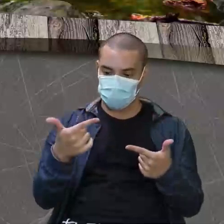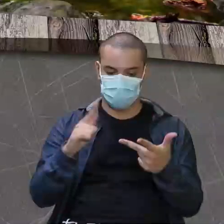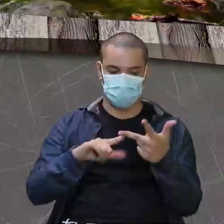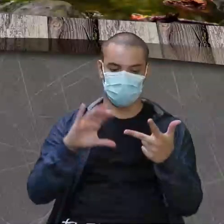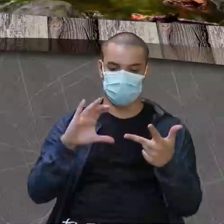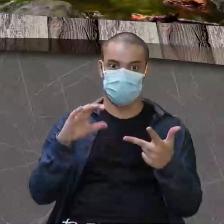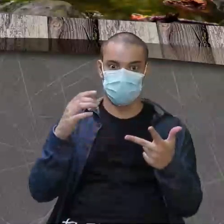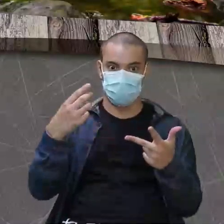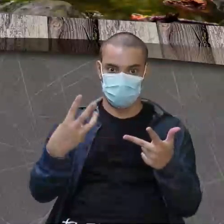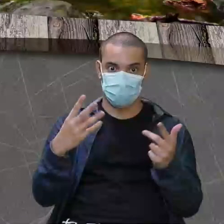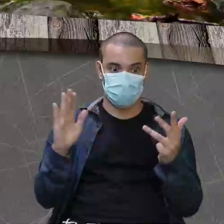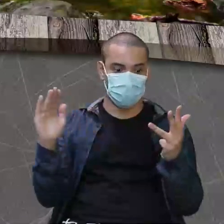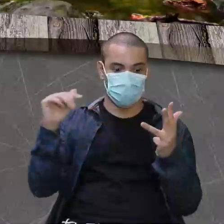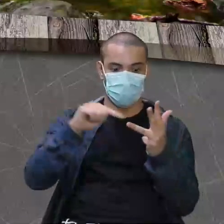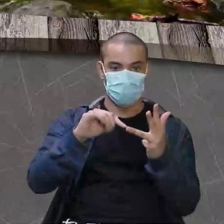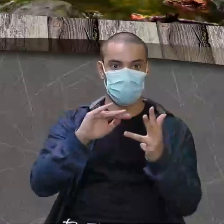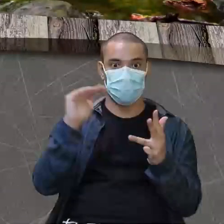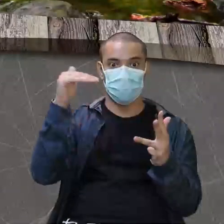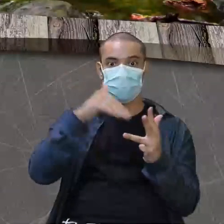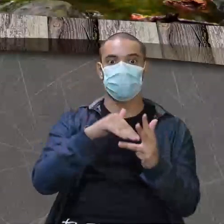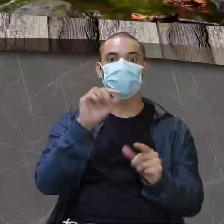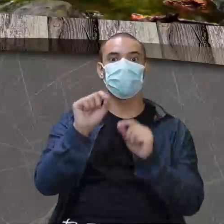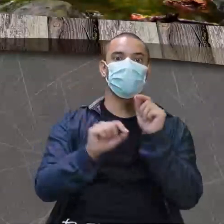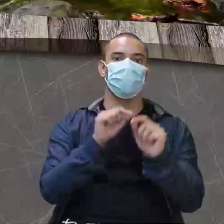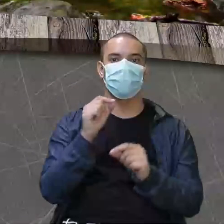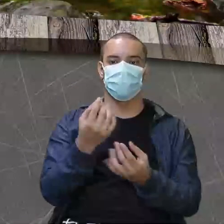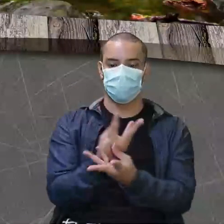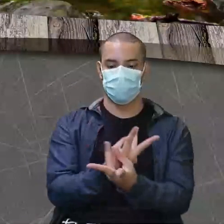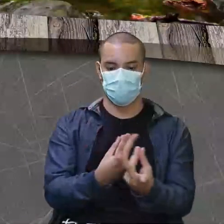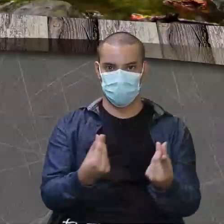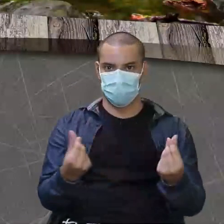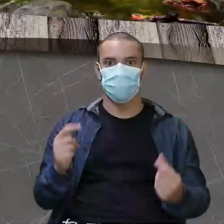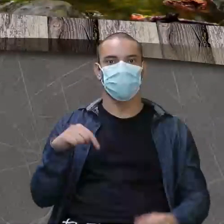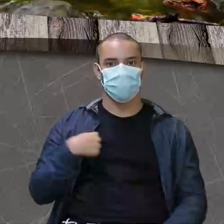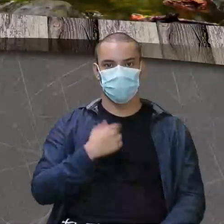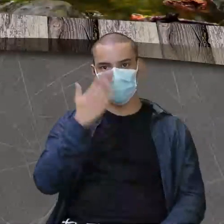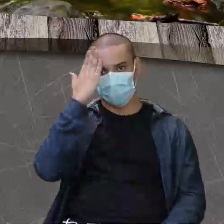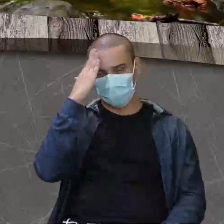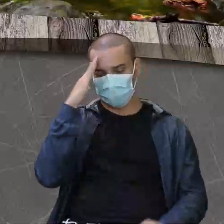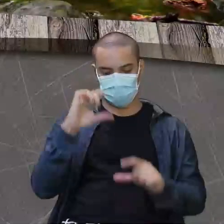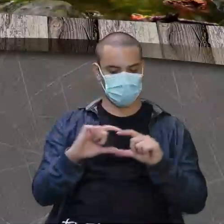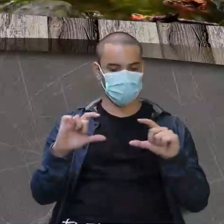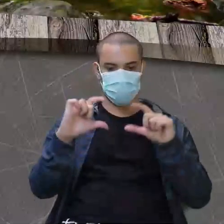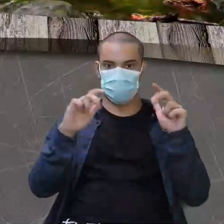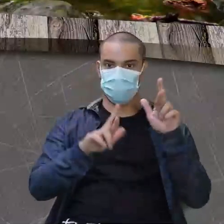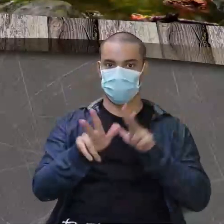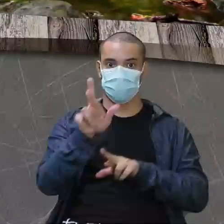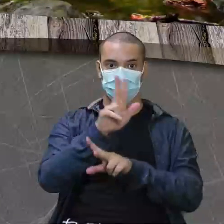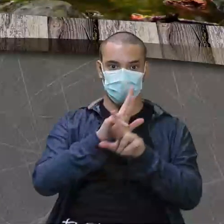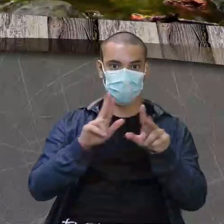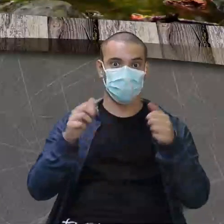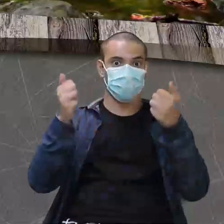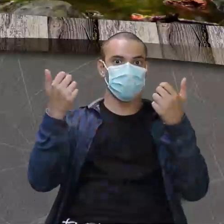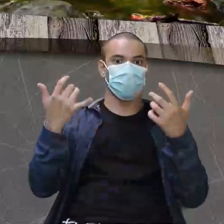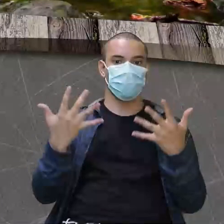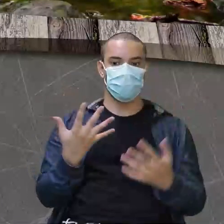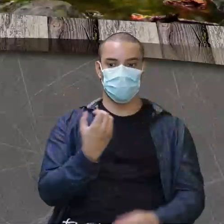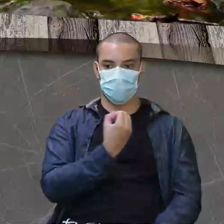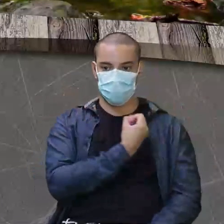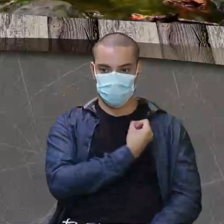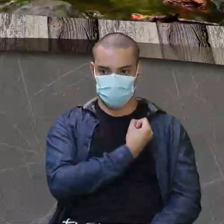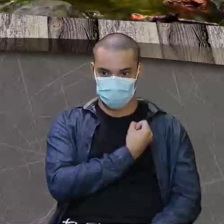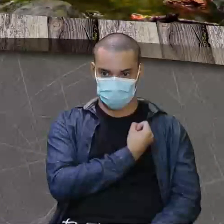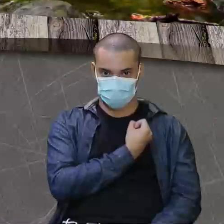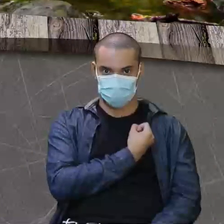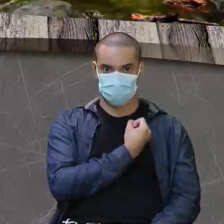até chegar aos decompositores, que a gente sabe que pode estar em qualquer um desses níveis. Perfeito. Quando a gente fala de pirâmide numérica, a